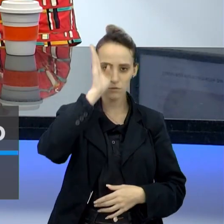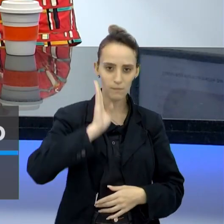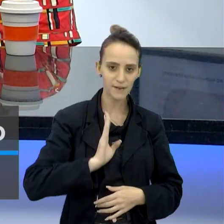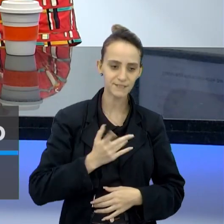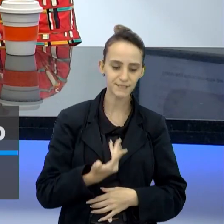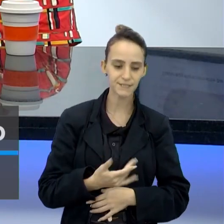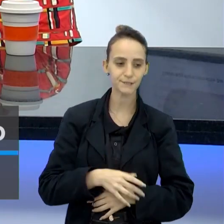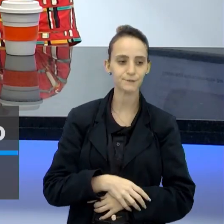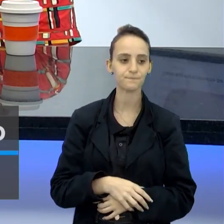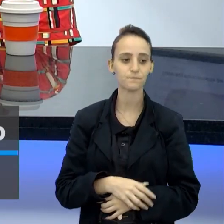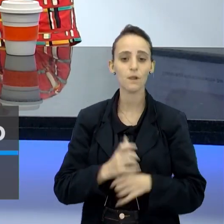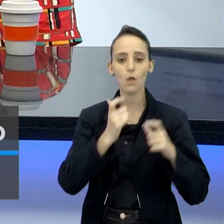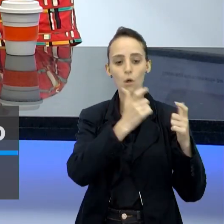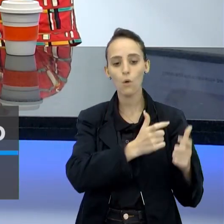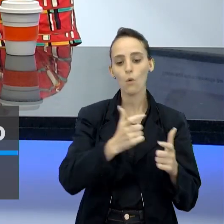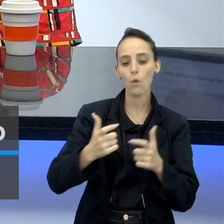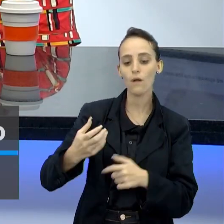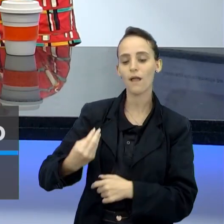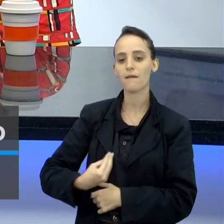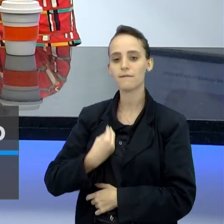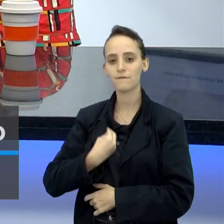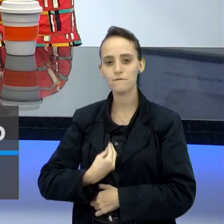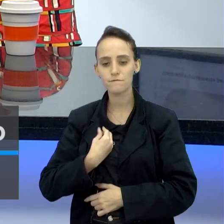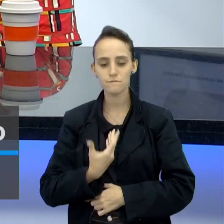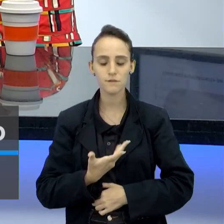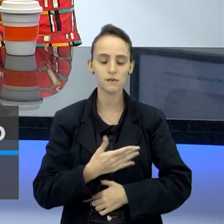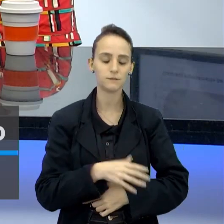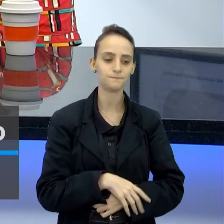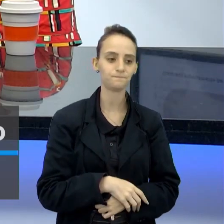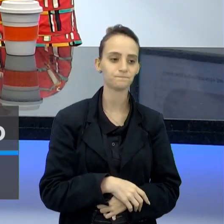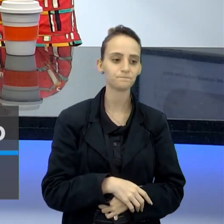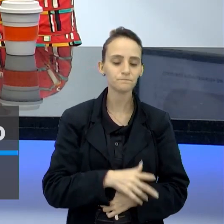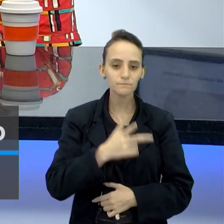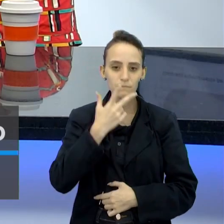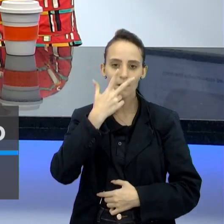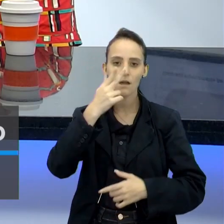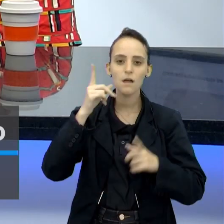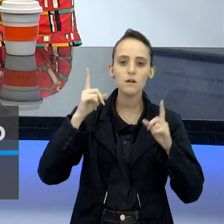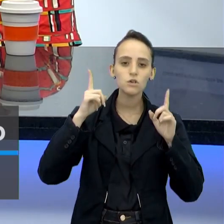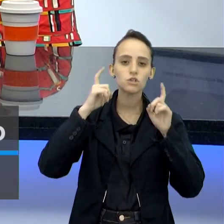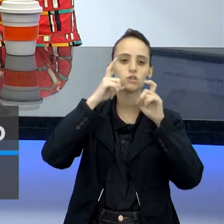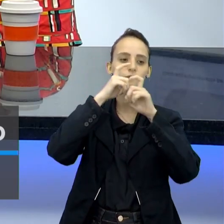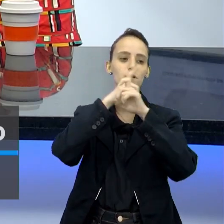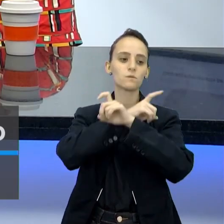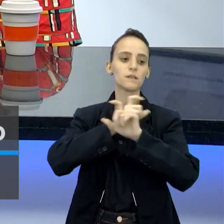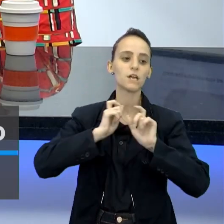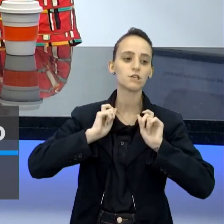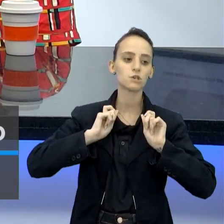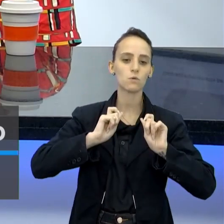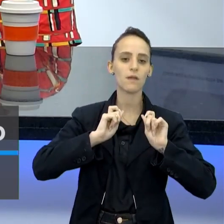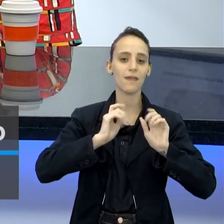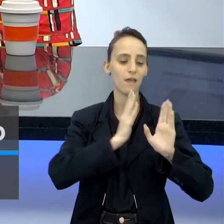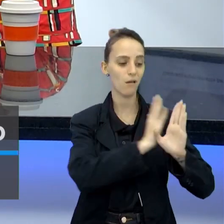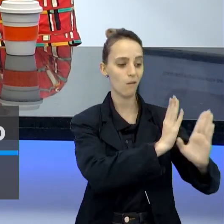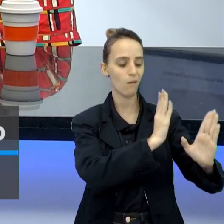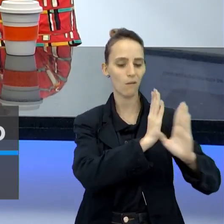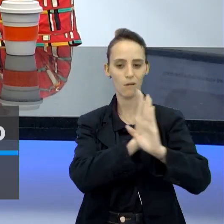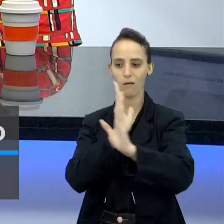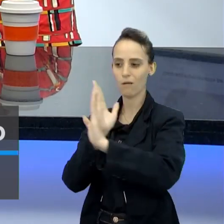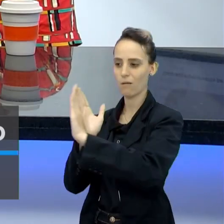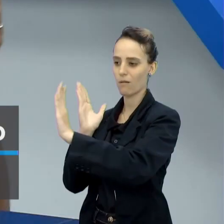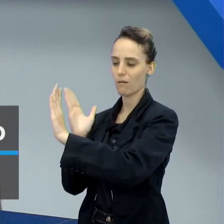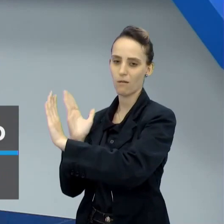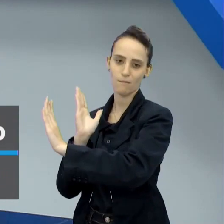né, na região em que nós vivemos, existe uma dificuldade justamente de encontrar com o outro. De